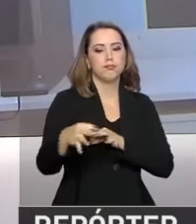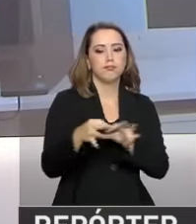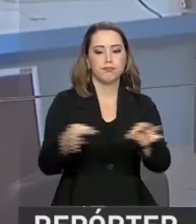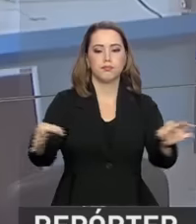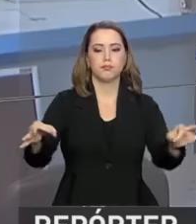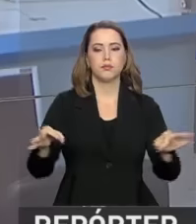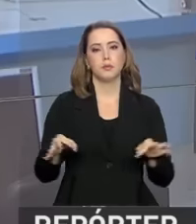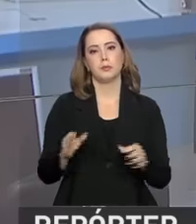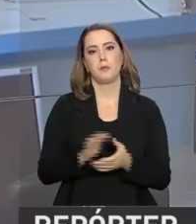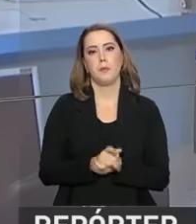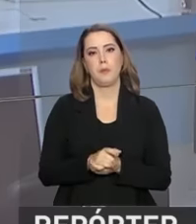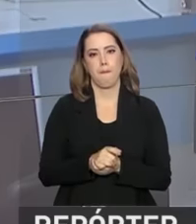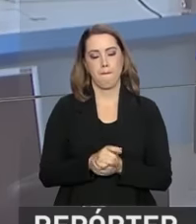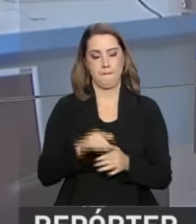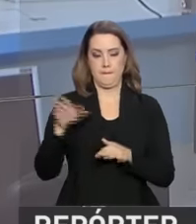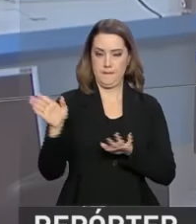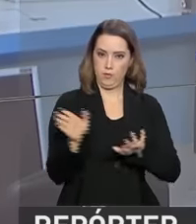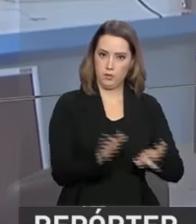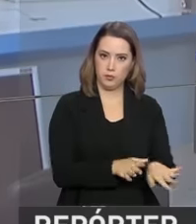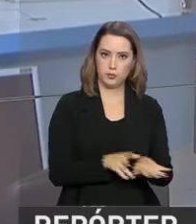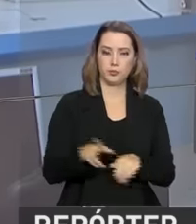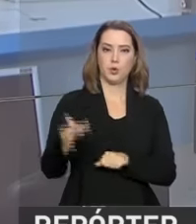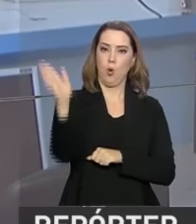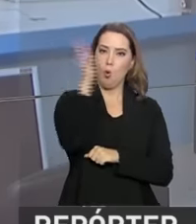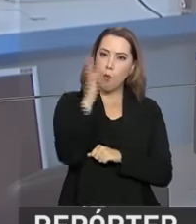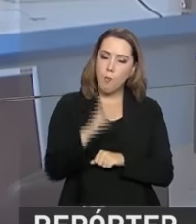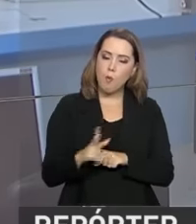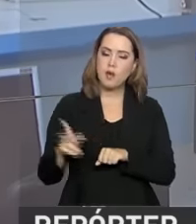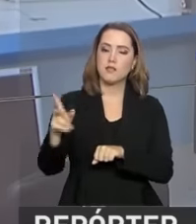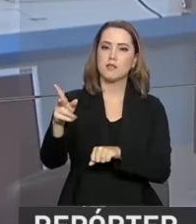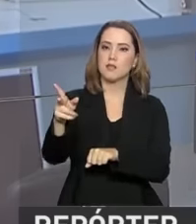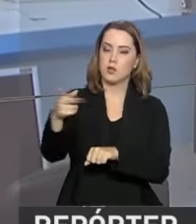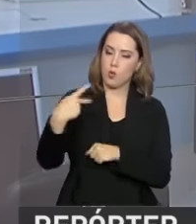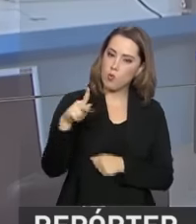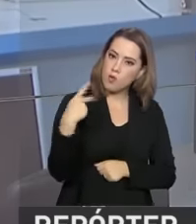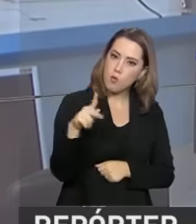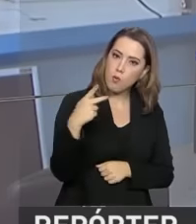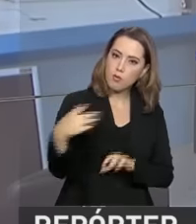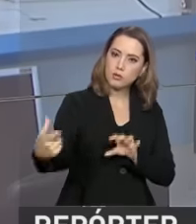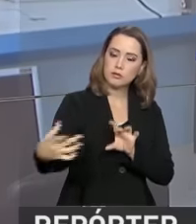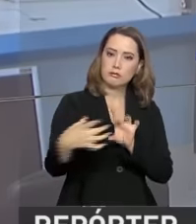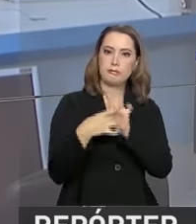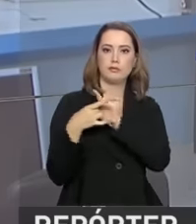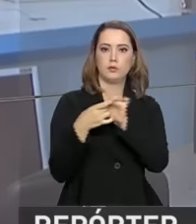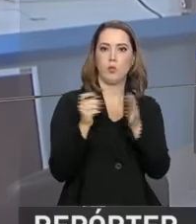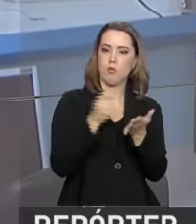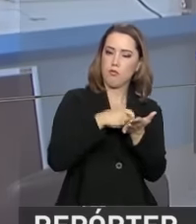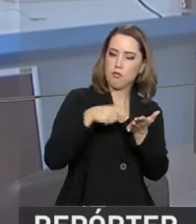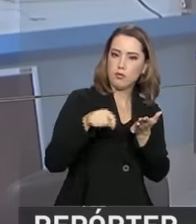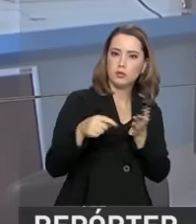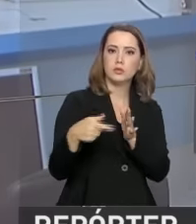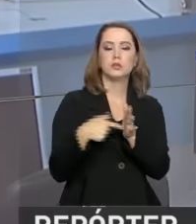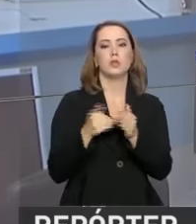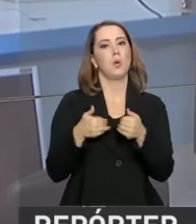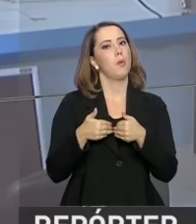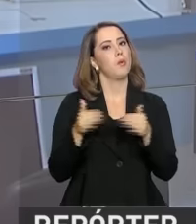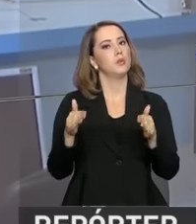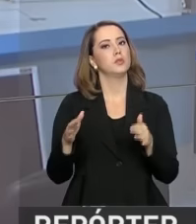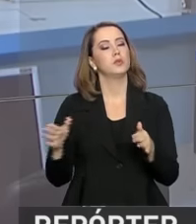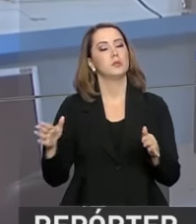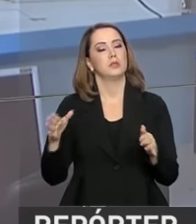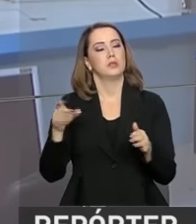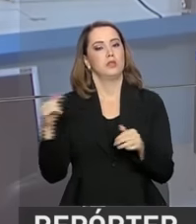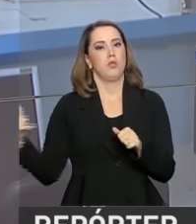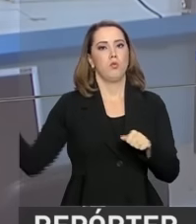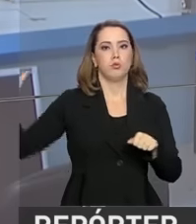hectares Brasil e Paraguai assinaram dois acordos para ampliar a relação entre os dois países um deles no setor aéreo